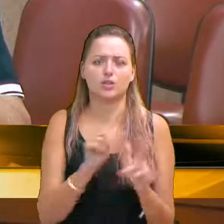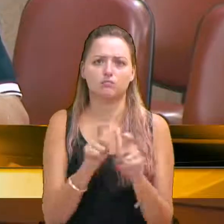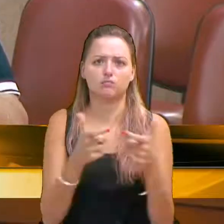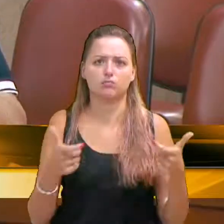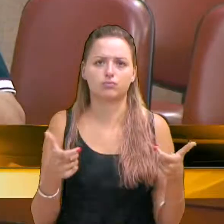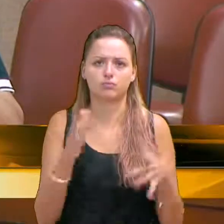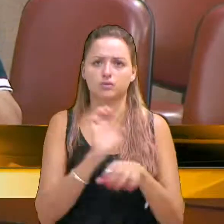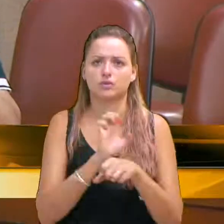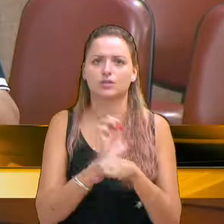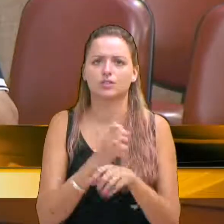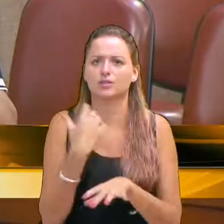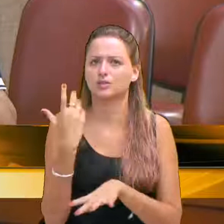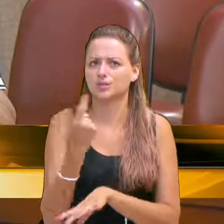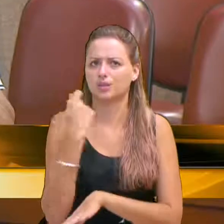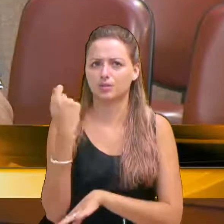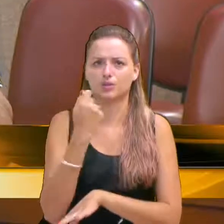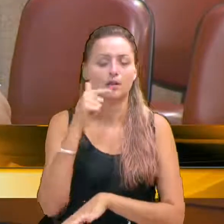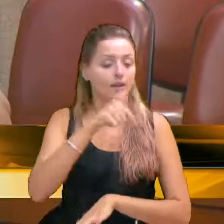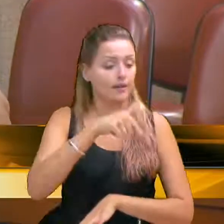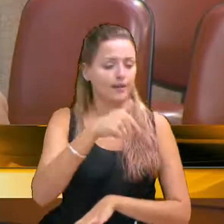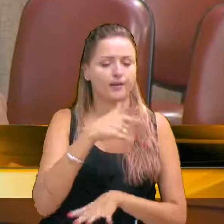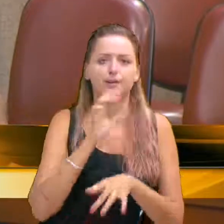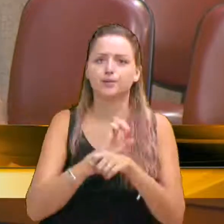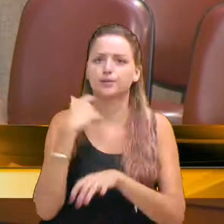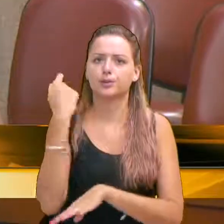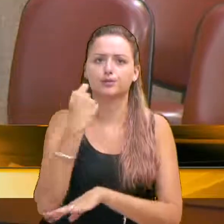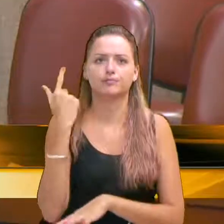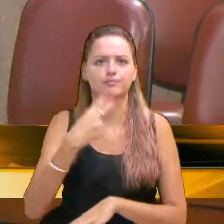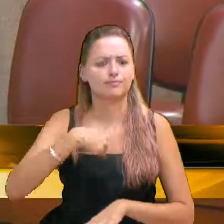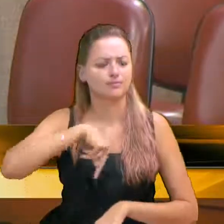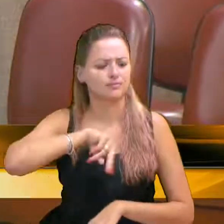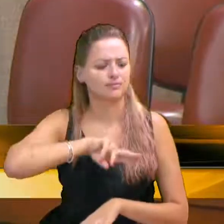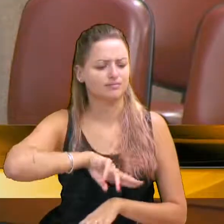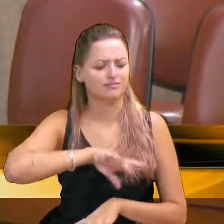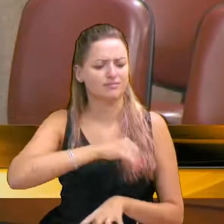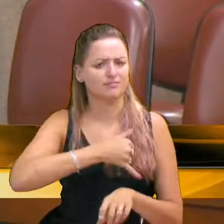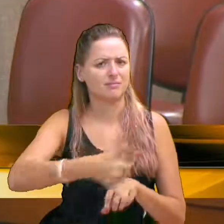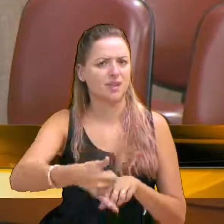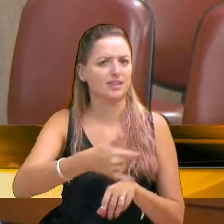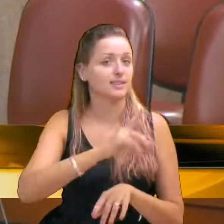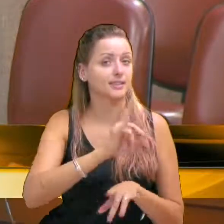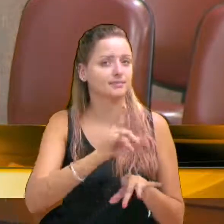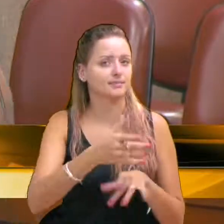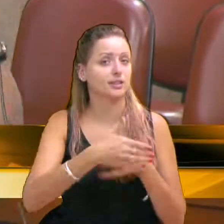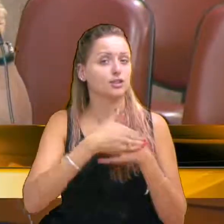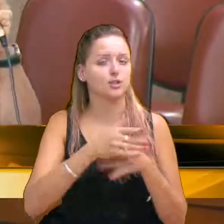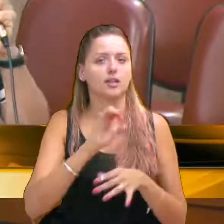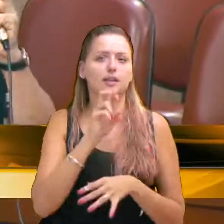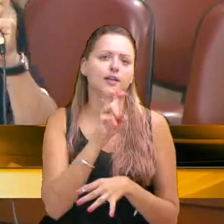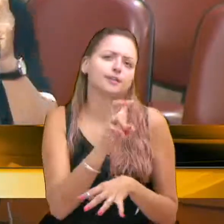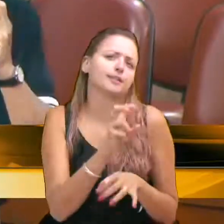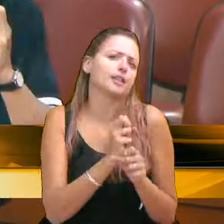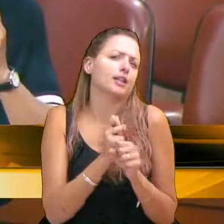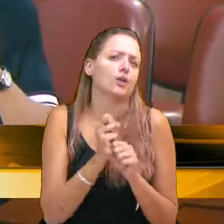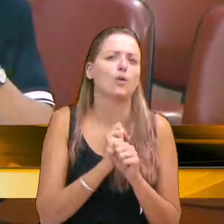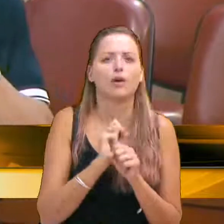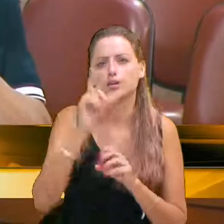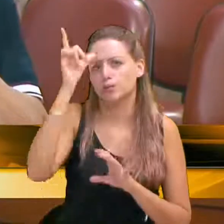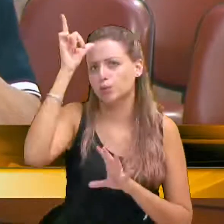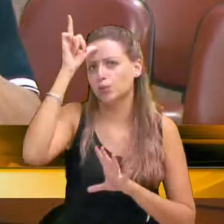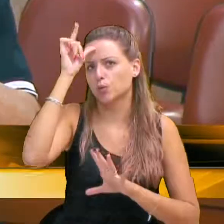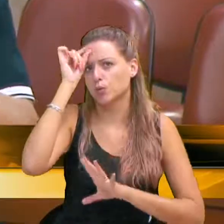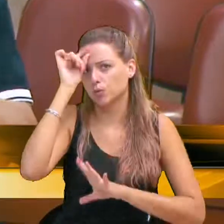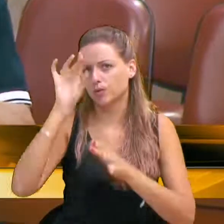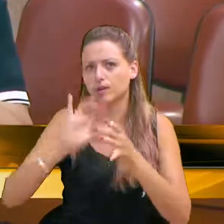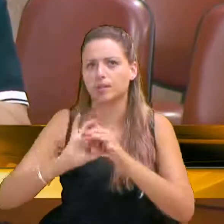nesse Estado. Aqui, e a gente deixa passar essas notícias como, 5 anos, até que enfim saiu a licença.